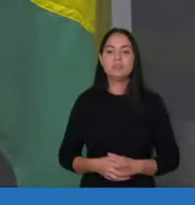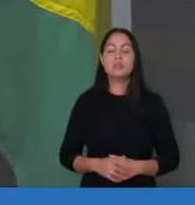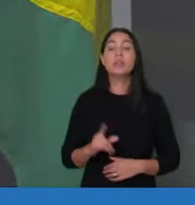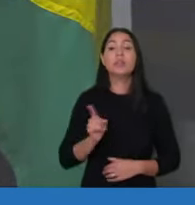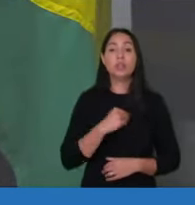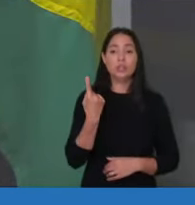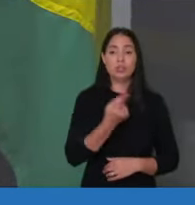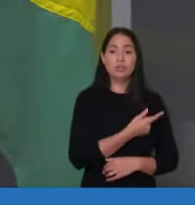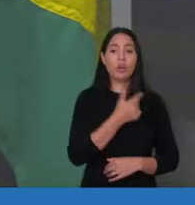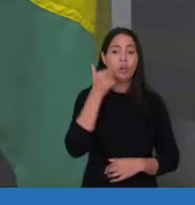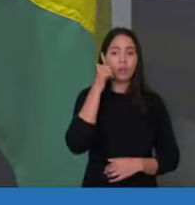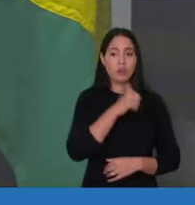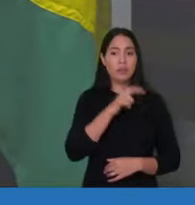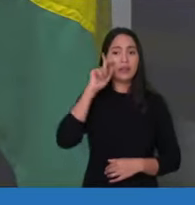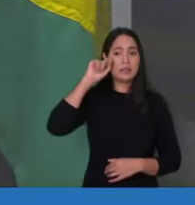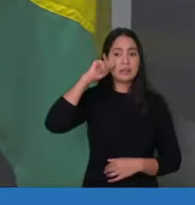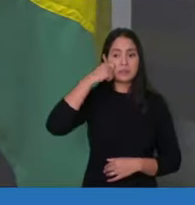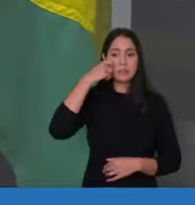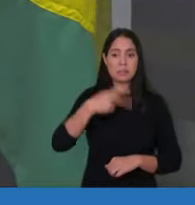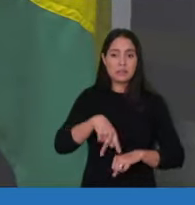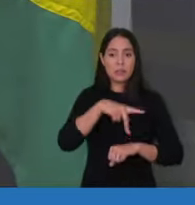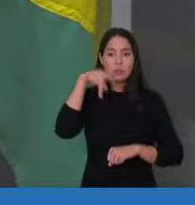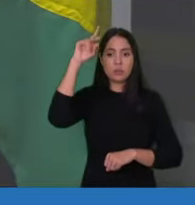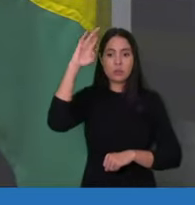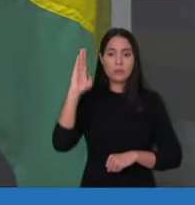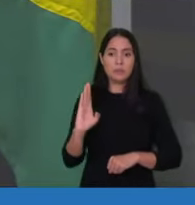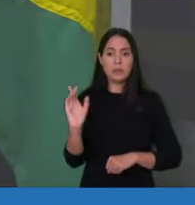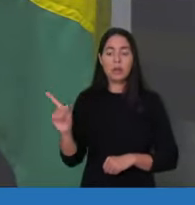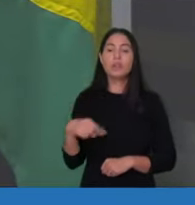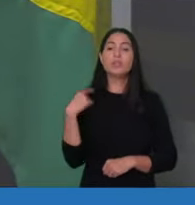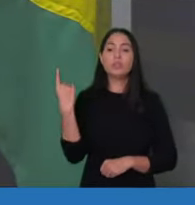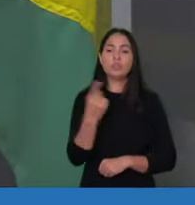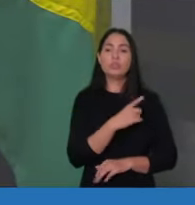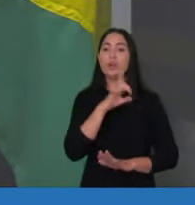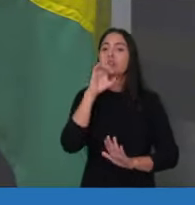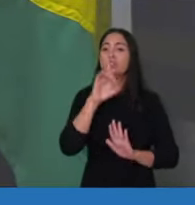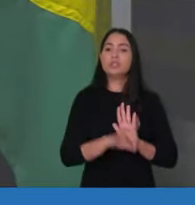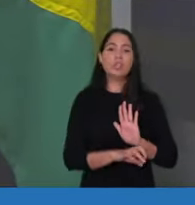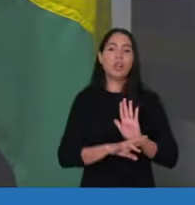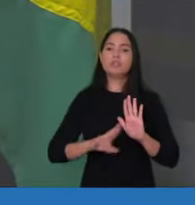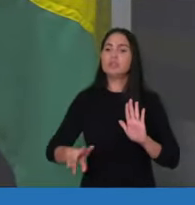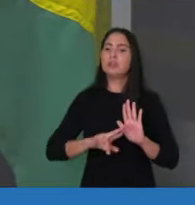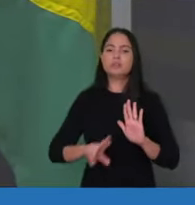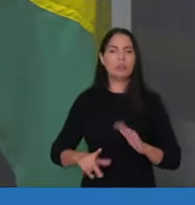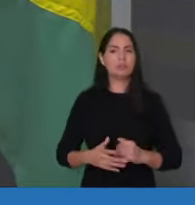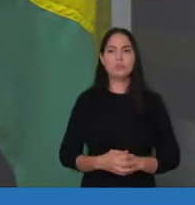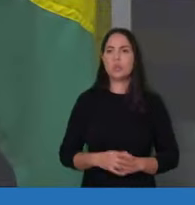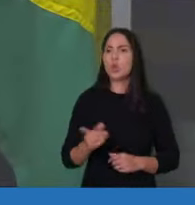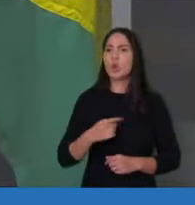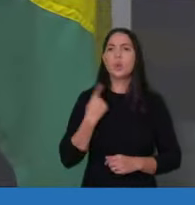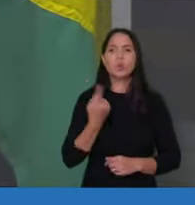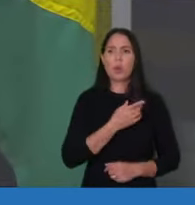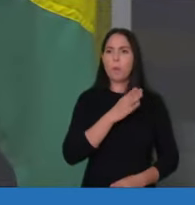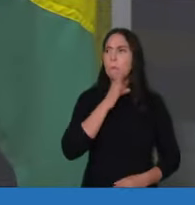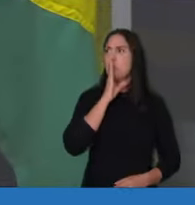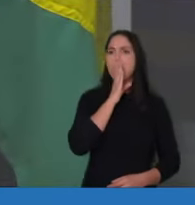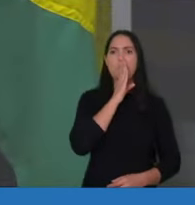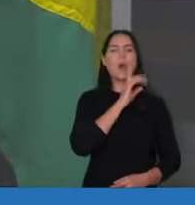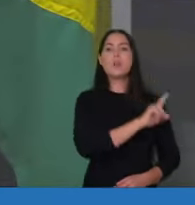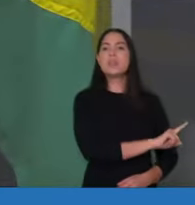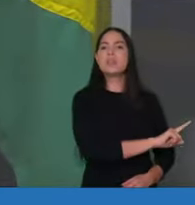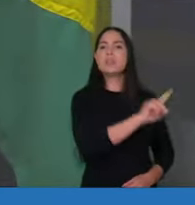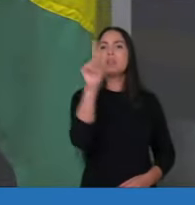mulheres pretas desse país, não temos o direito e não vamos nos calar.